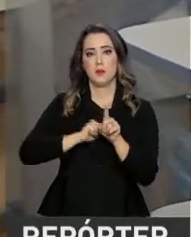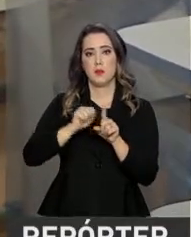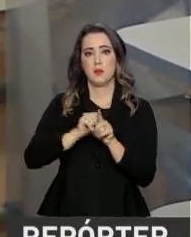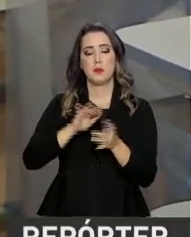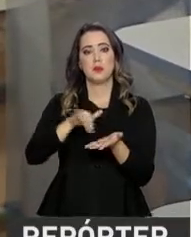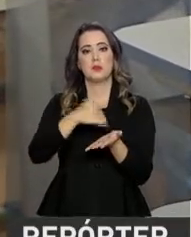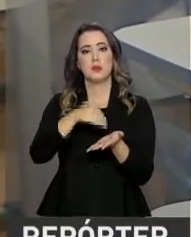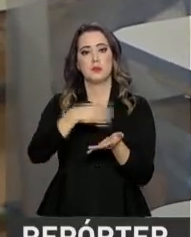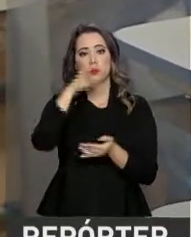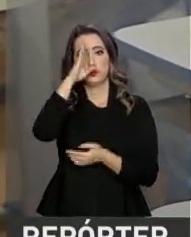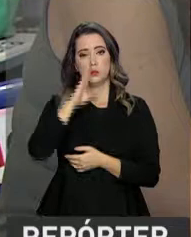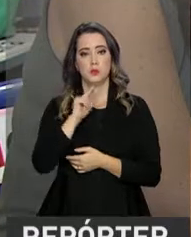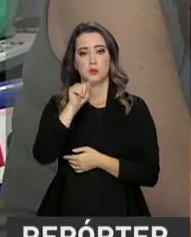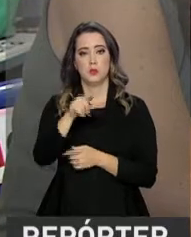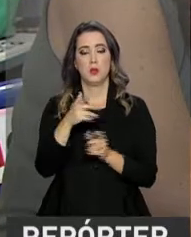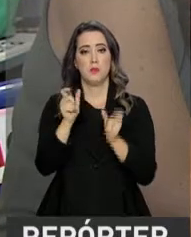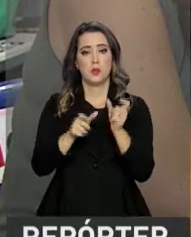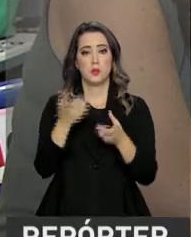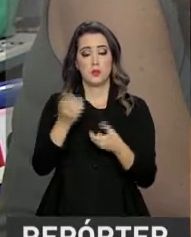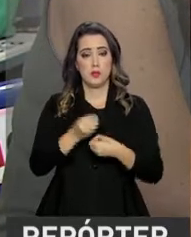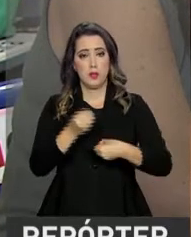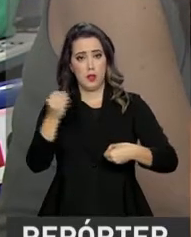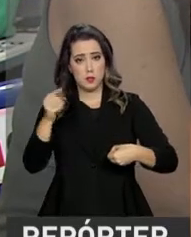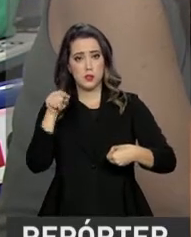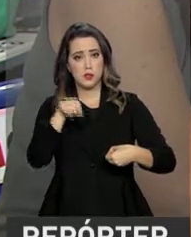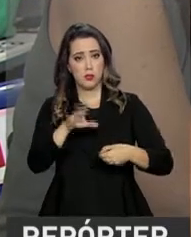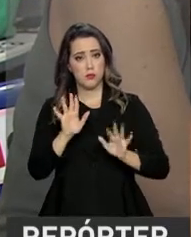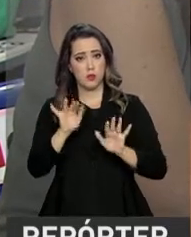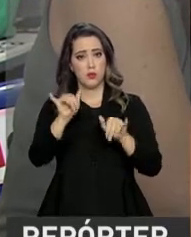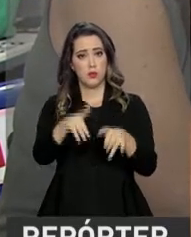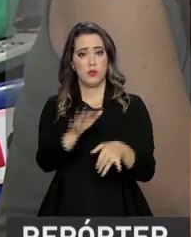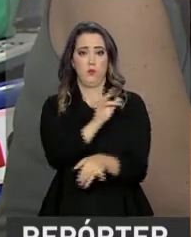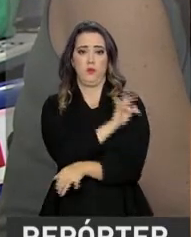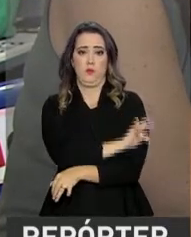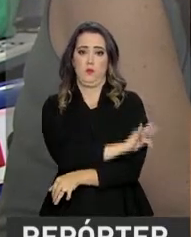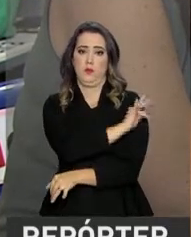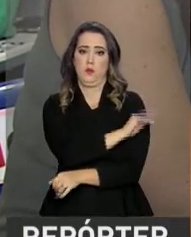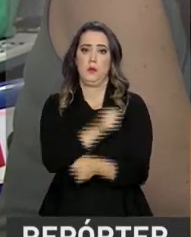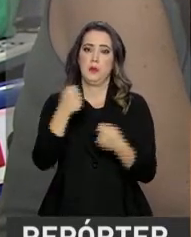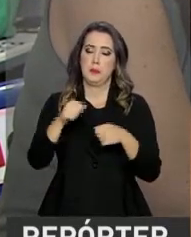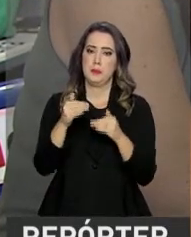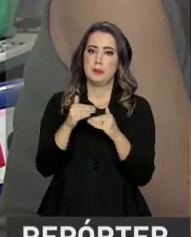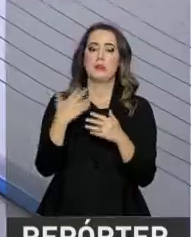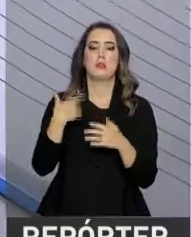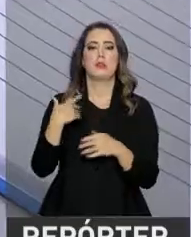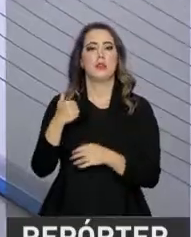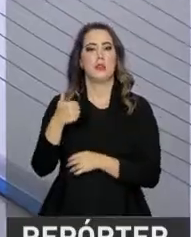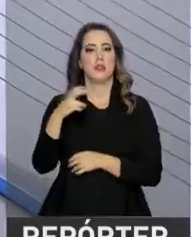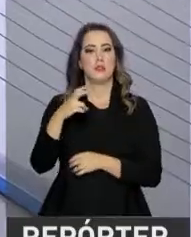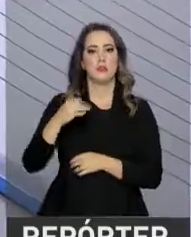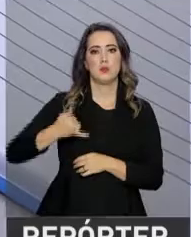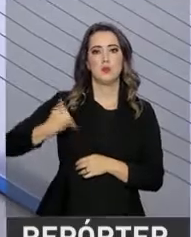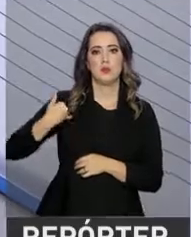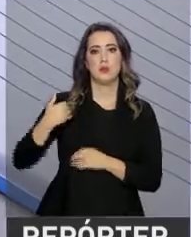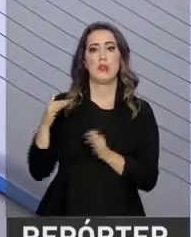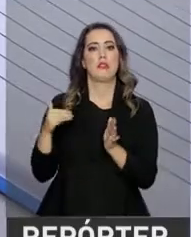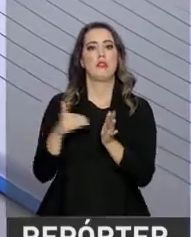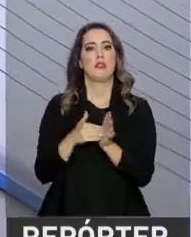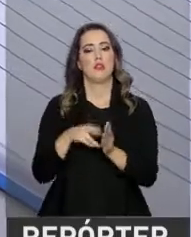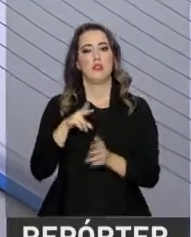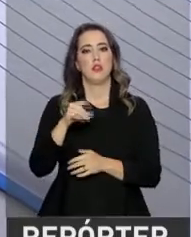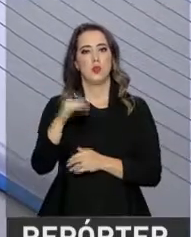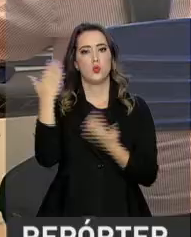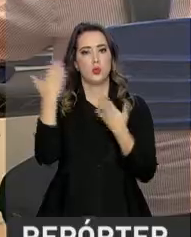exame os candidatos que querem obter o certificado de conclusão do ensino fundamental precisam ter 15 anos até a data